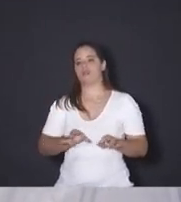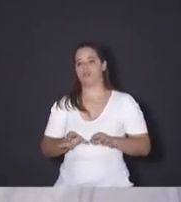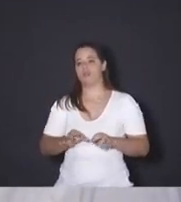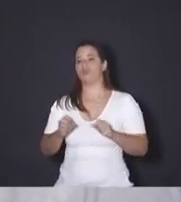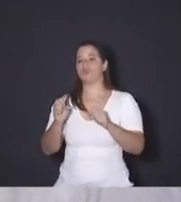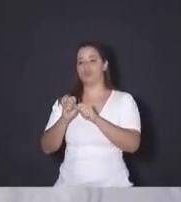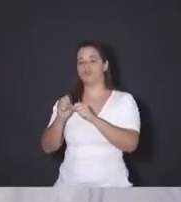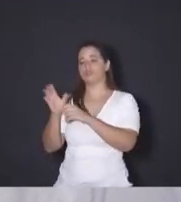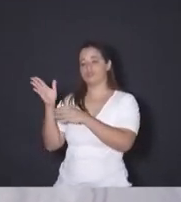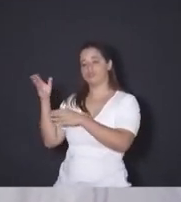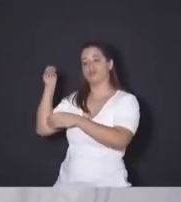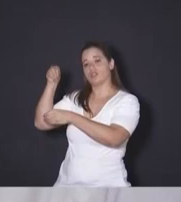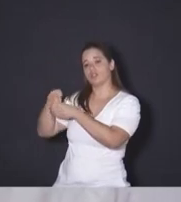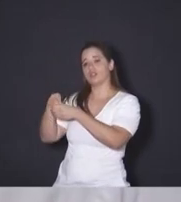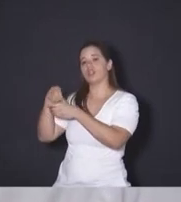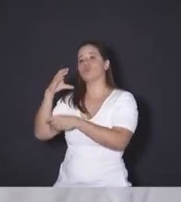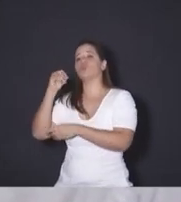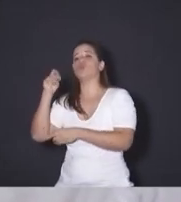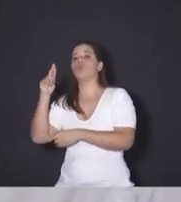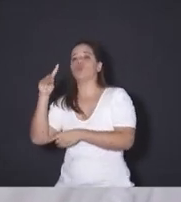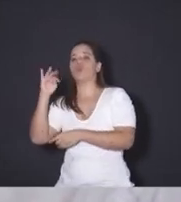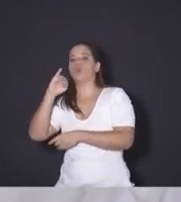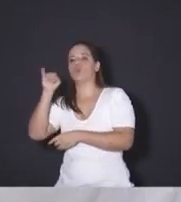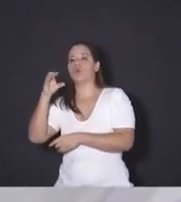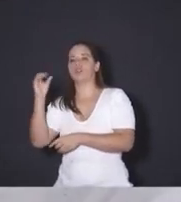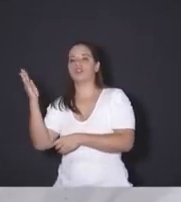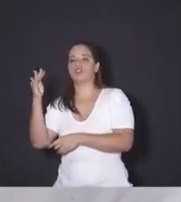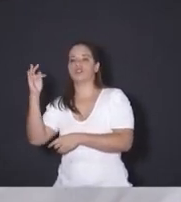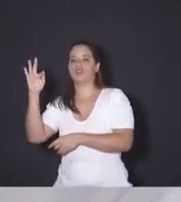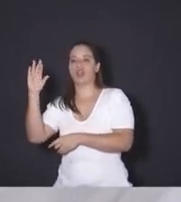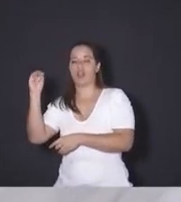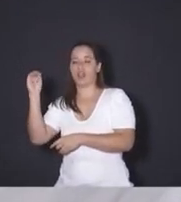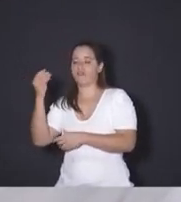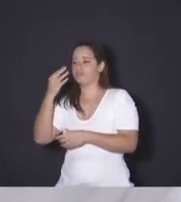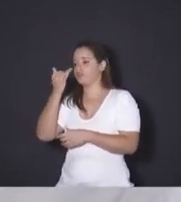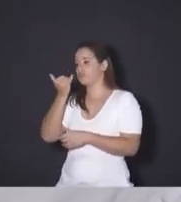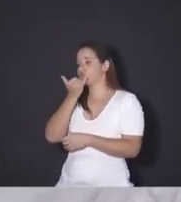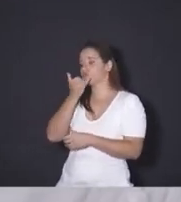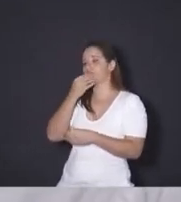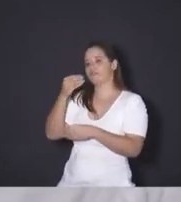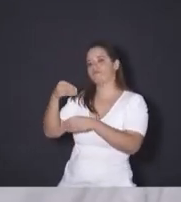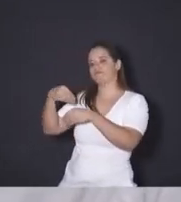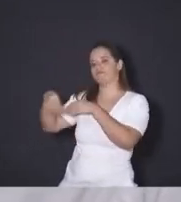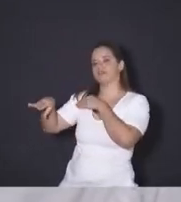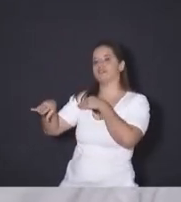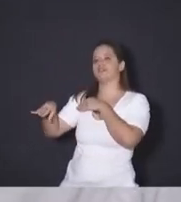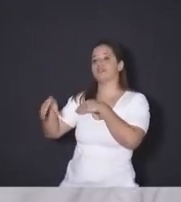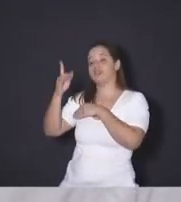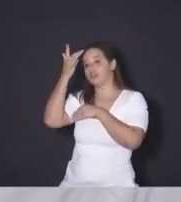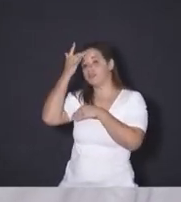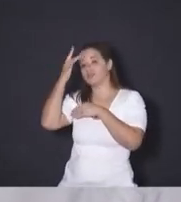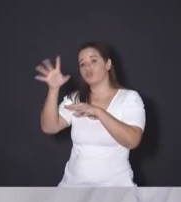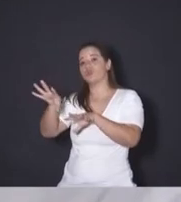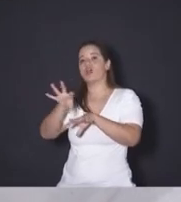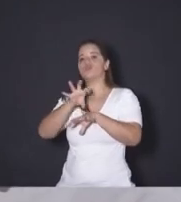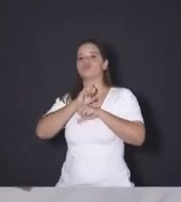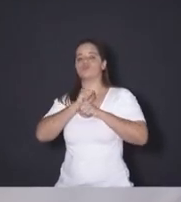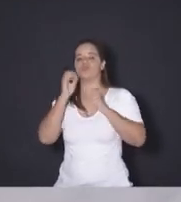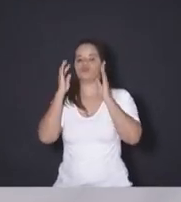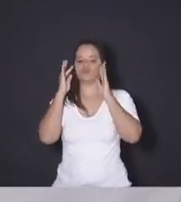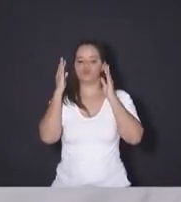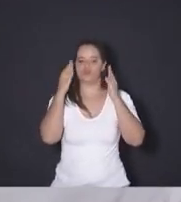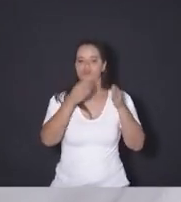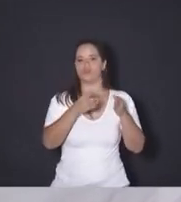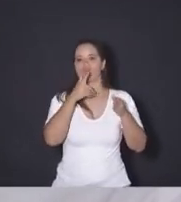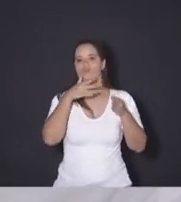fazendo isso no cortejo afro então esse ano eu estou deixando o cortejo nem outras pessoas estão assumindo é diretamente